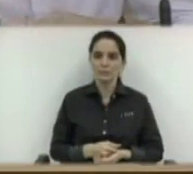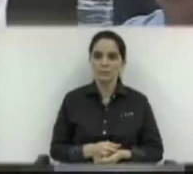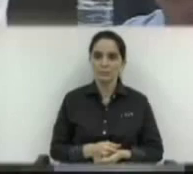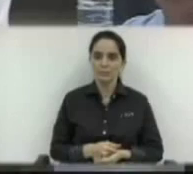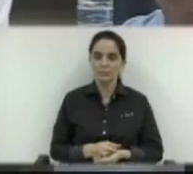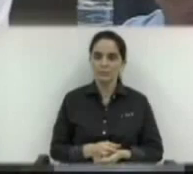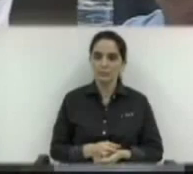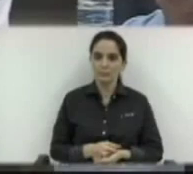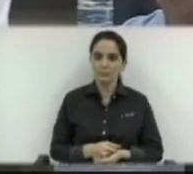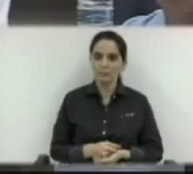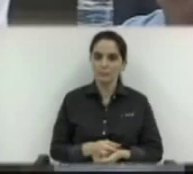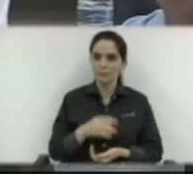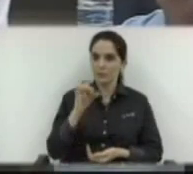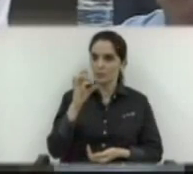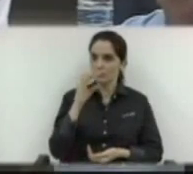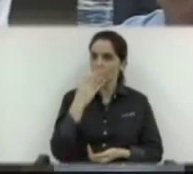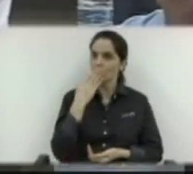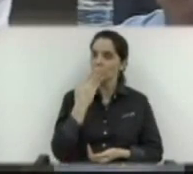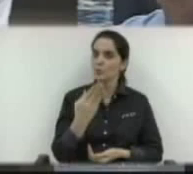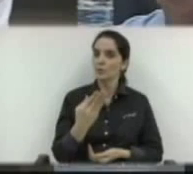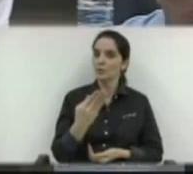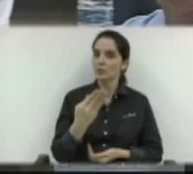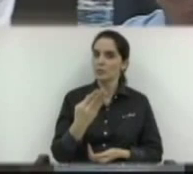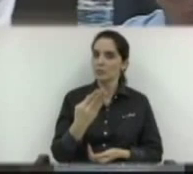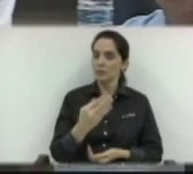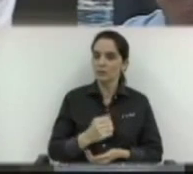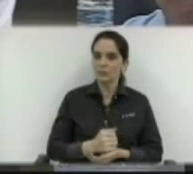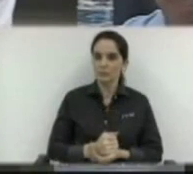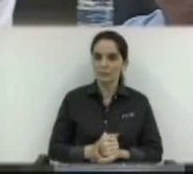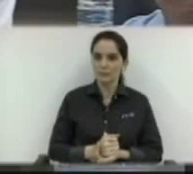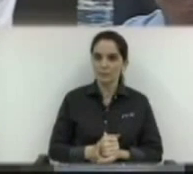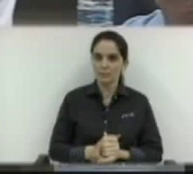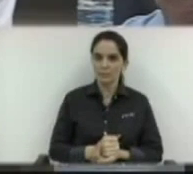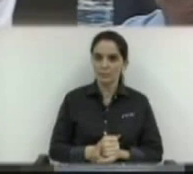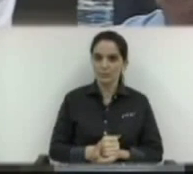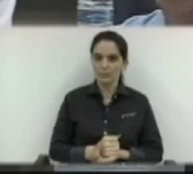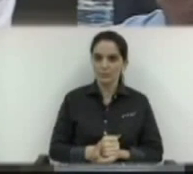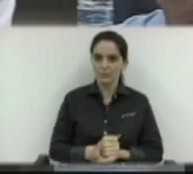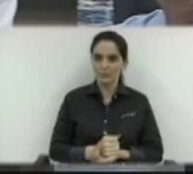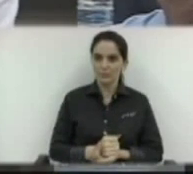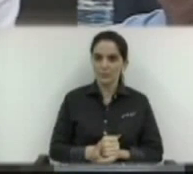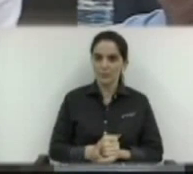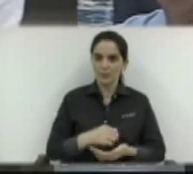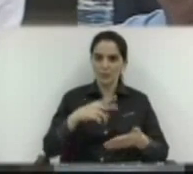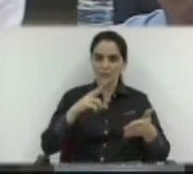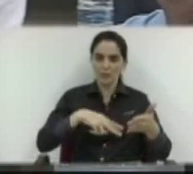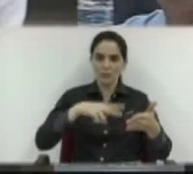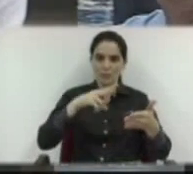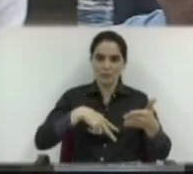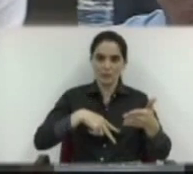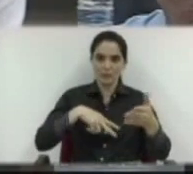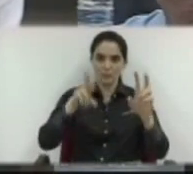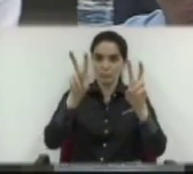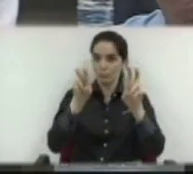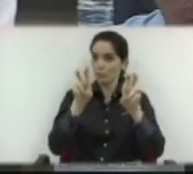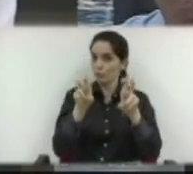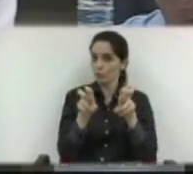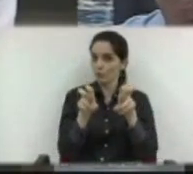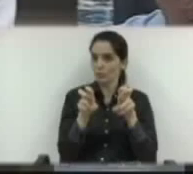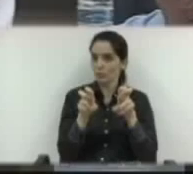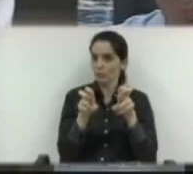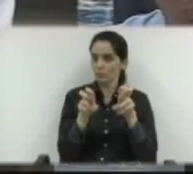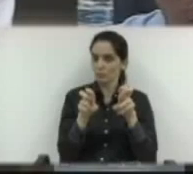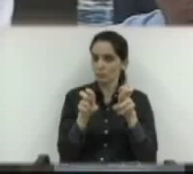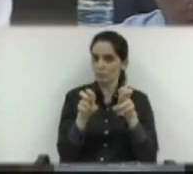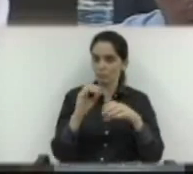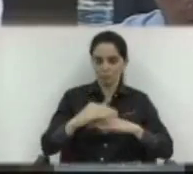senhor presidente, só pedir para que ele faça a leitura do senhor secretário, a leitura do enunciado, porque não está completo